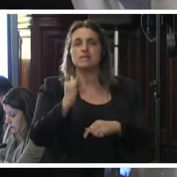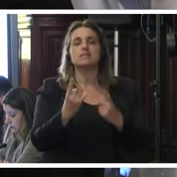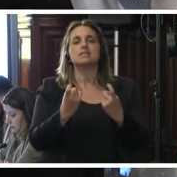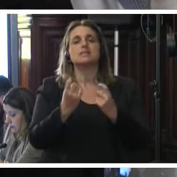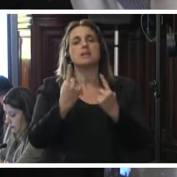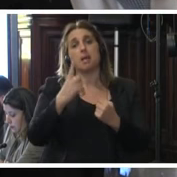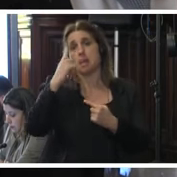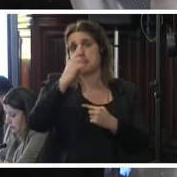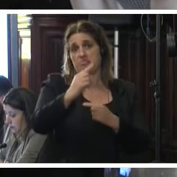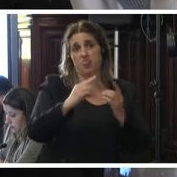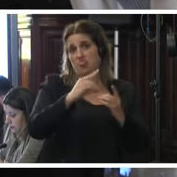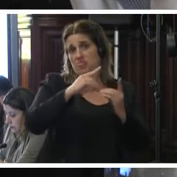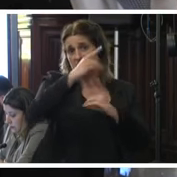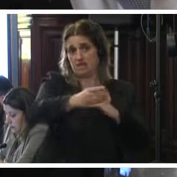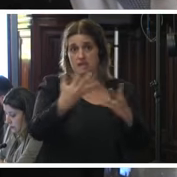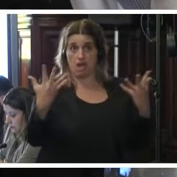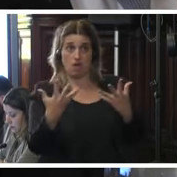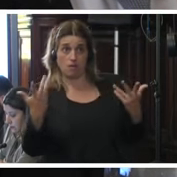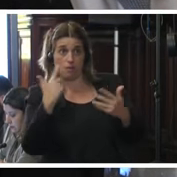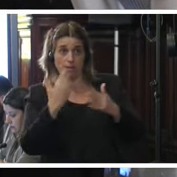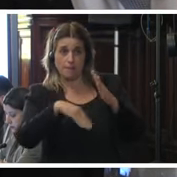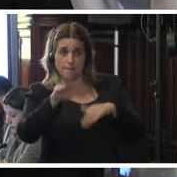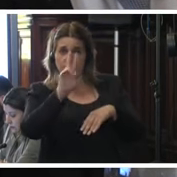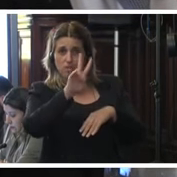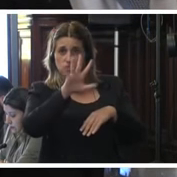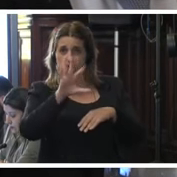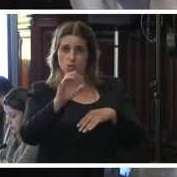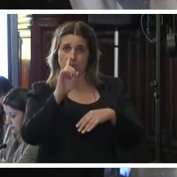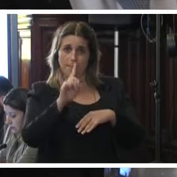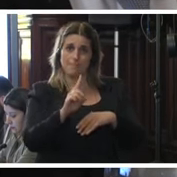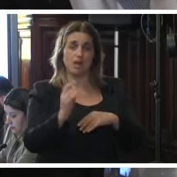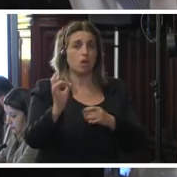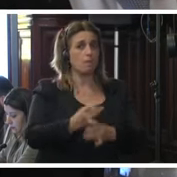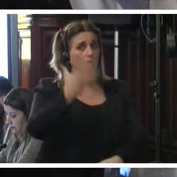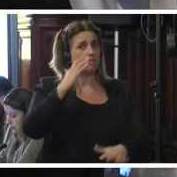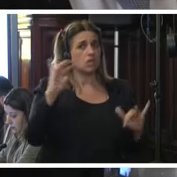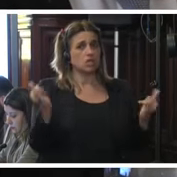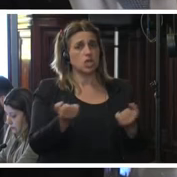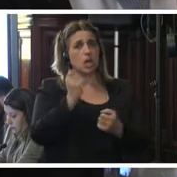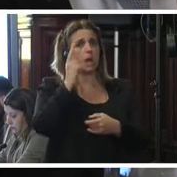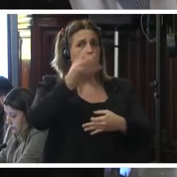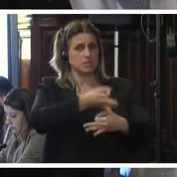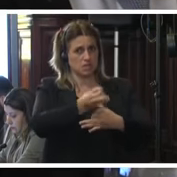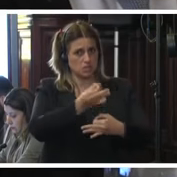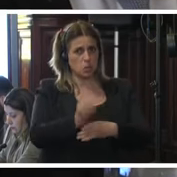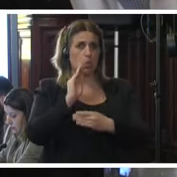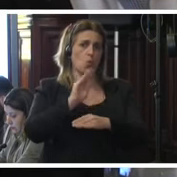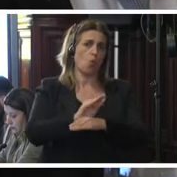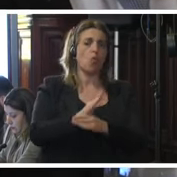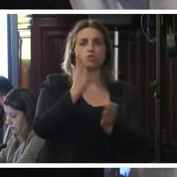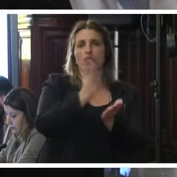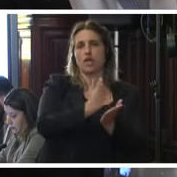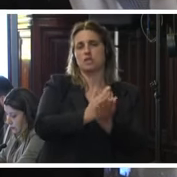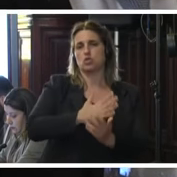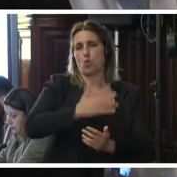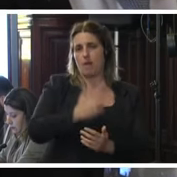Atualmente, mais de 250 mil profissionais já passaram por capacitação em cursos como Direitos Humanos, Filosofia dos Direitos